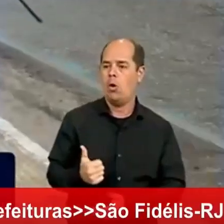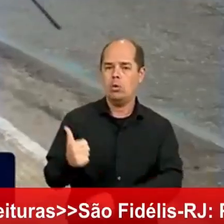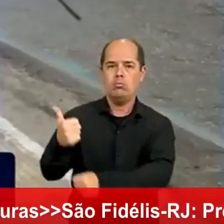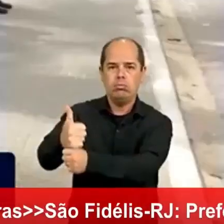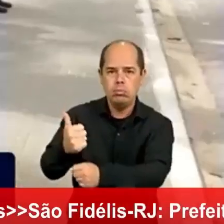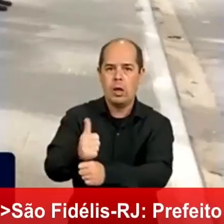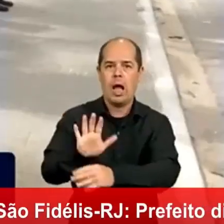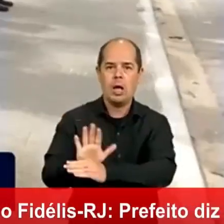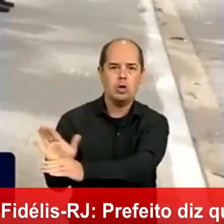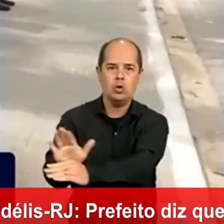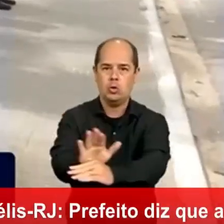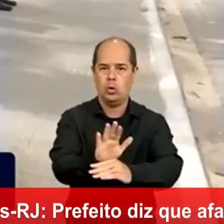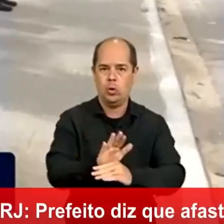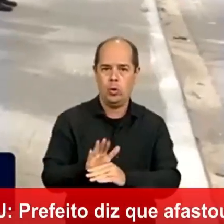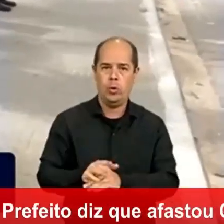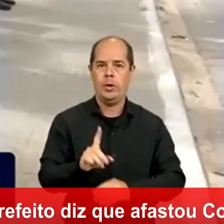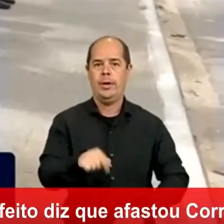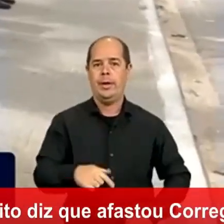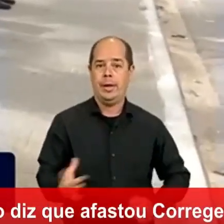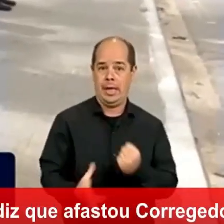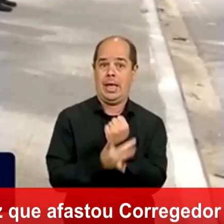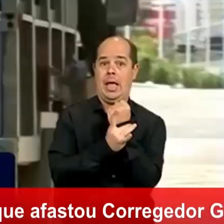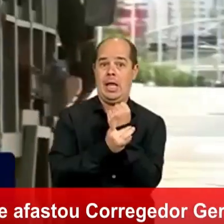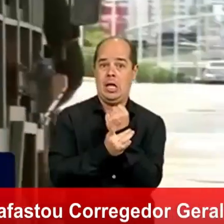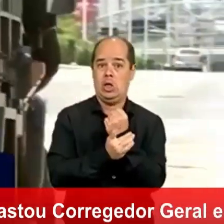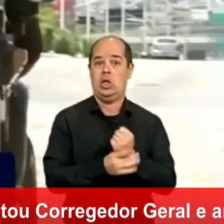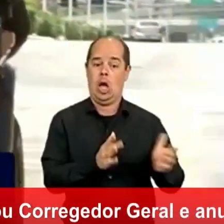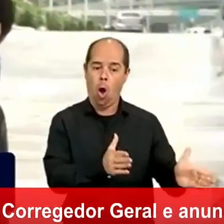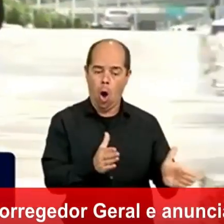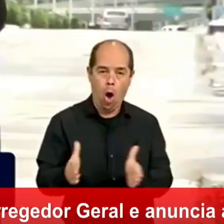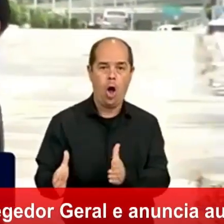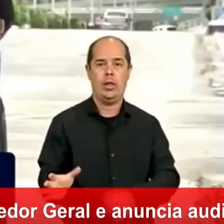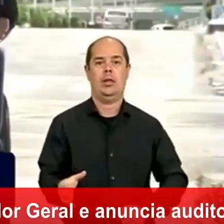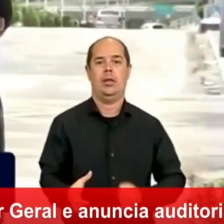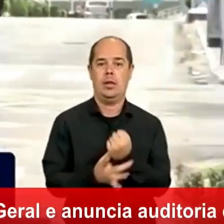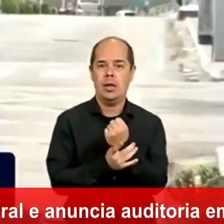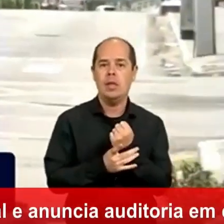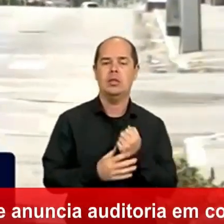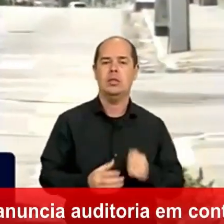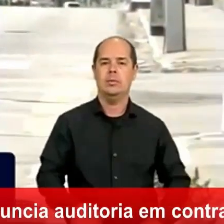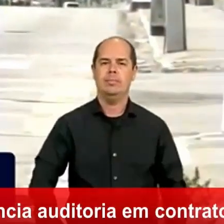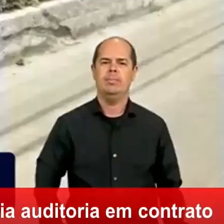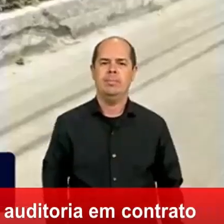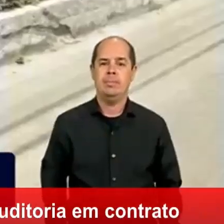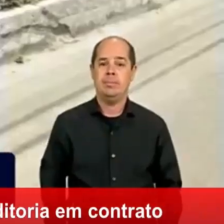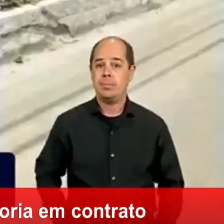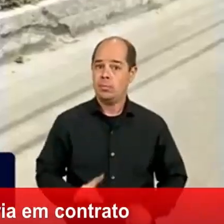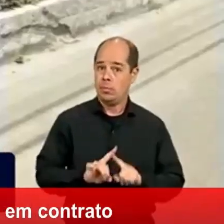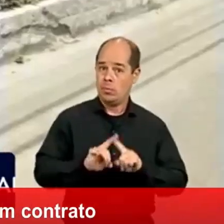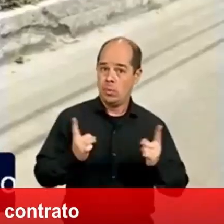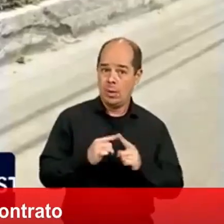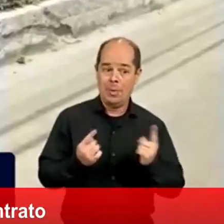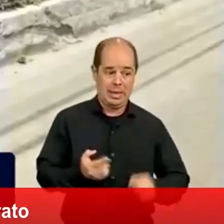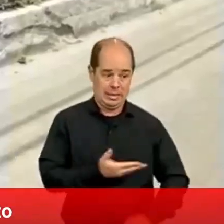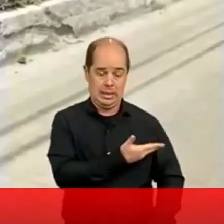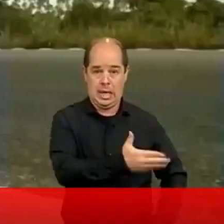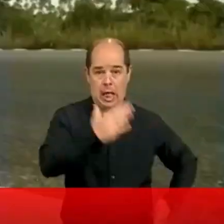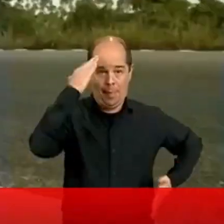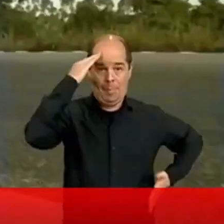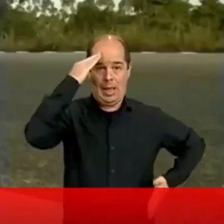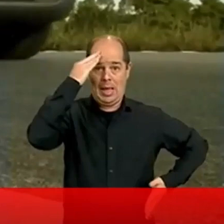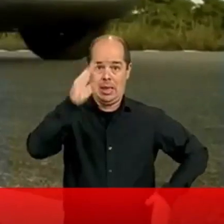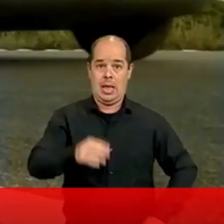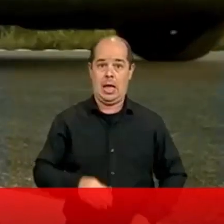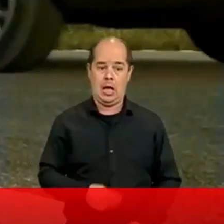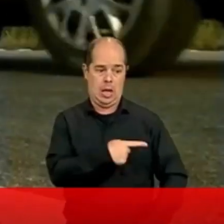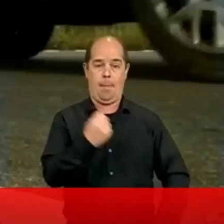repressiva para garantir a ordem e a segurança pública. Mas essa atuação dos militares com poder de polícia, de acordo com a legislação,